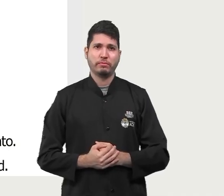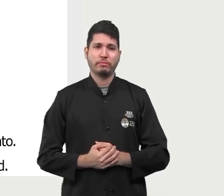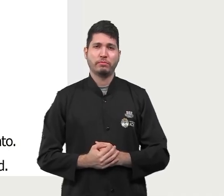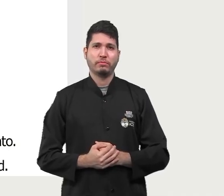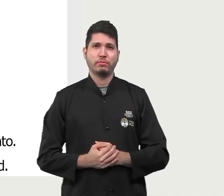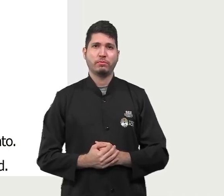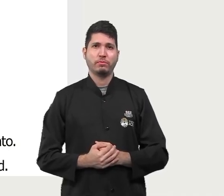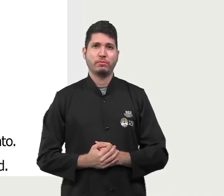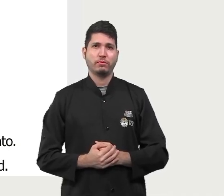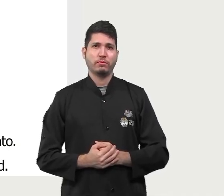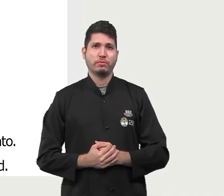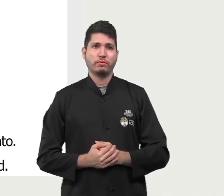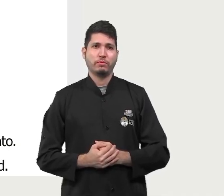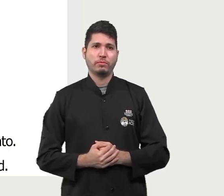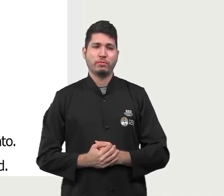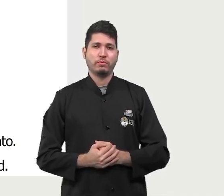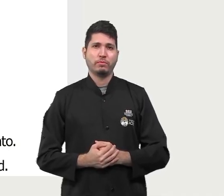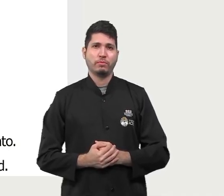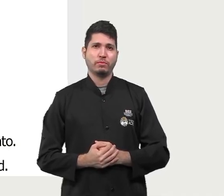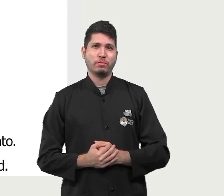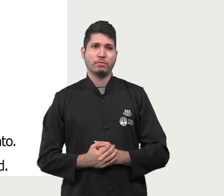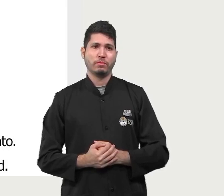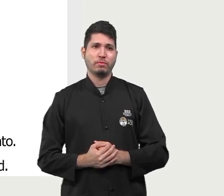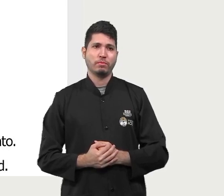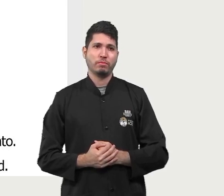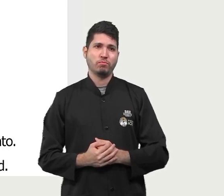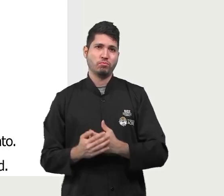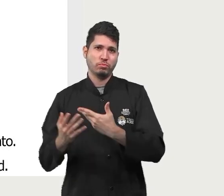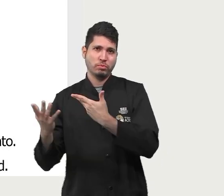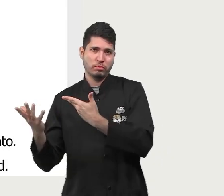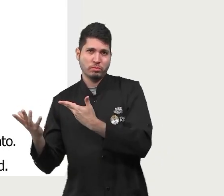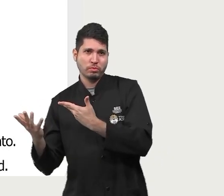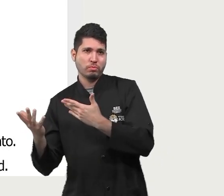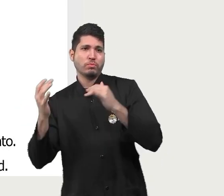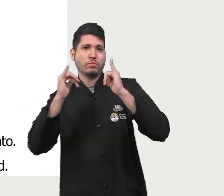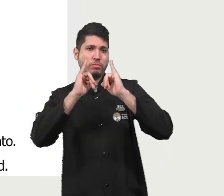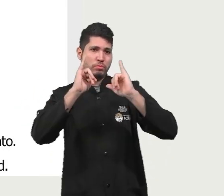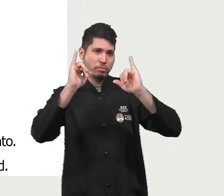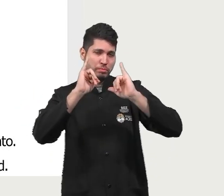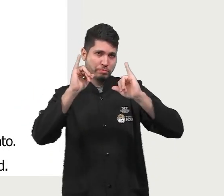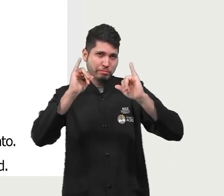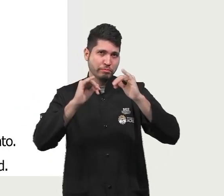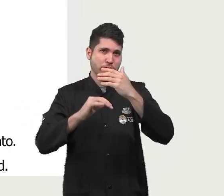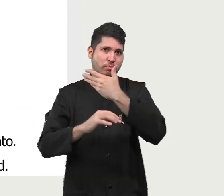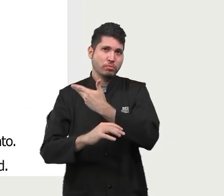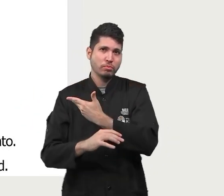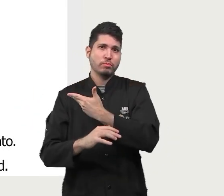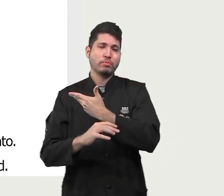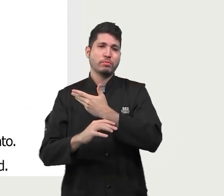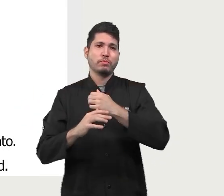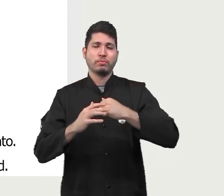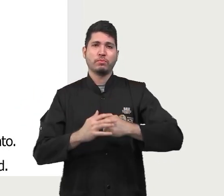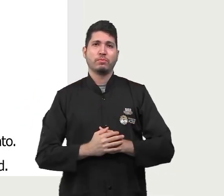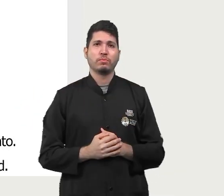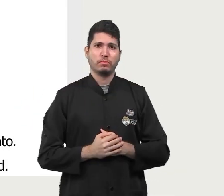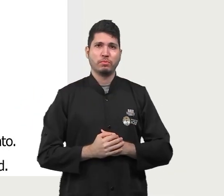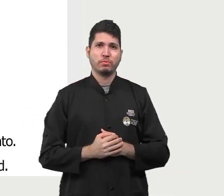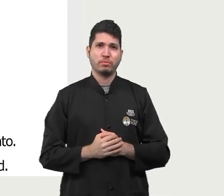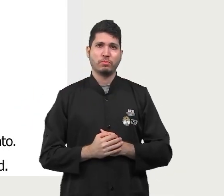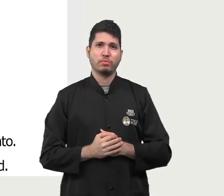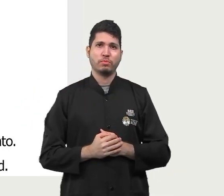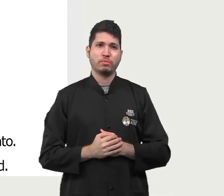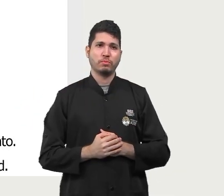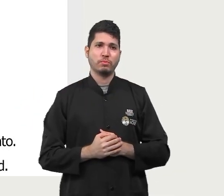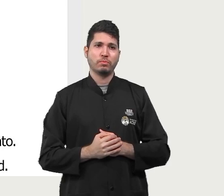Então aí acabamos de mostrar uma notícia no site El País, né? O objetivo não é a própria notícia em si, mas a maneira como